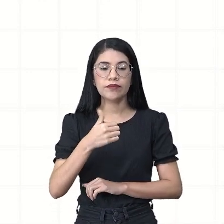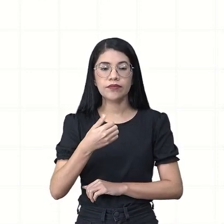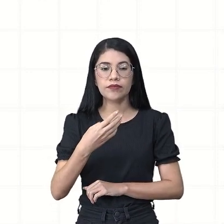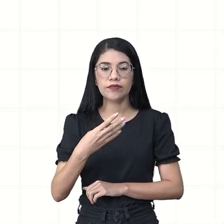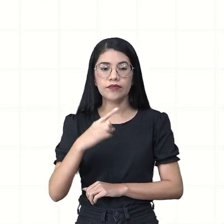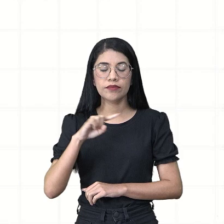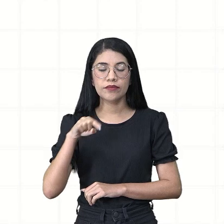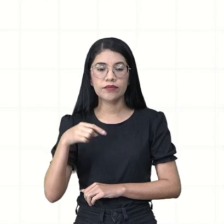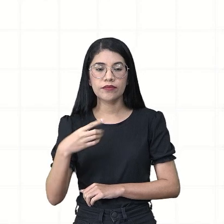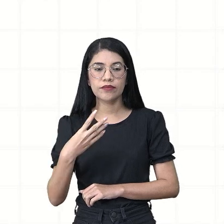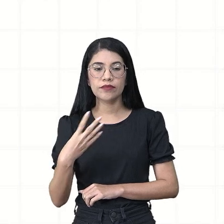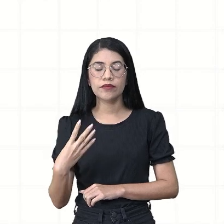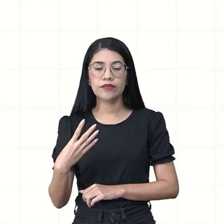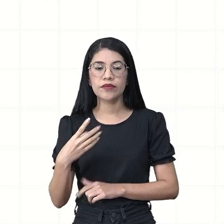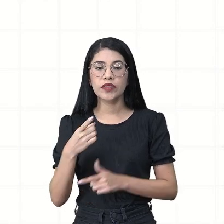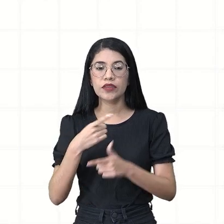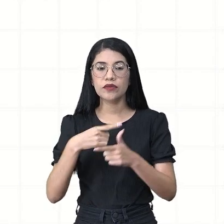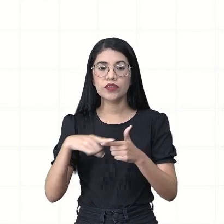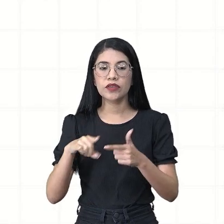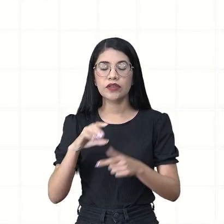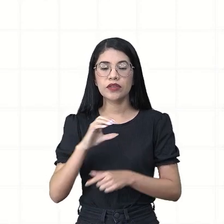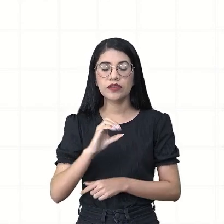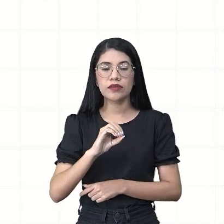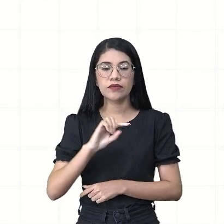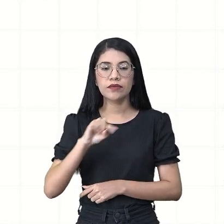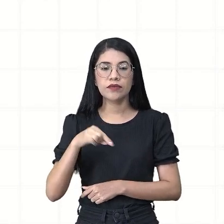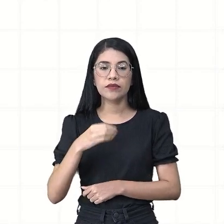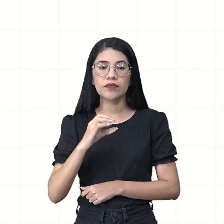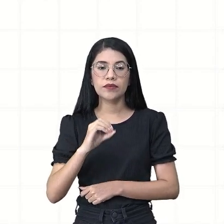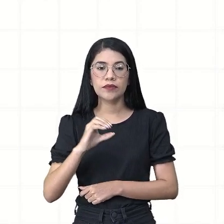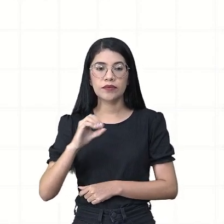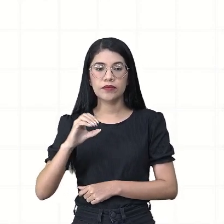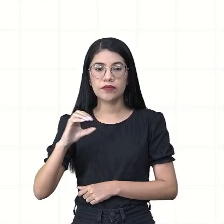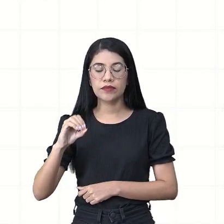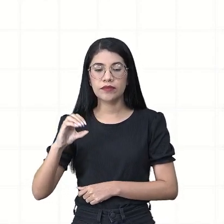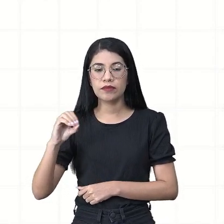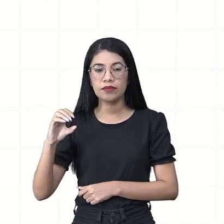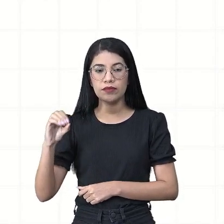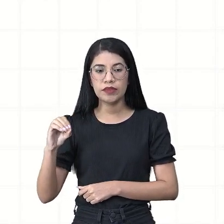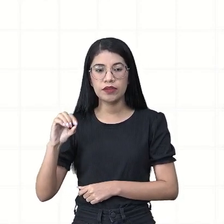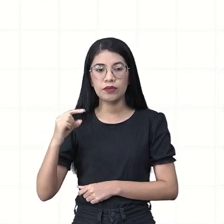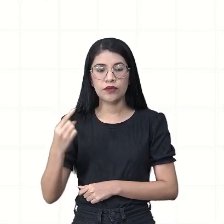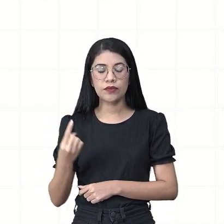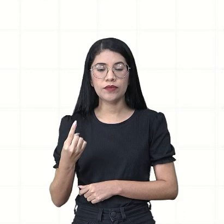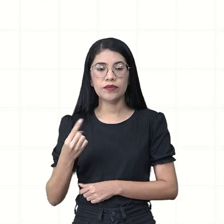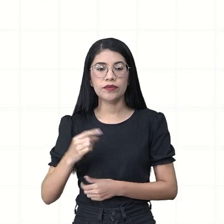914,4 por 1 milionésimo.